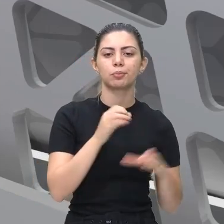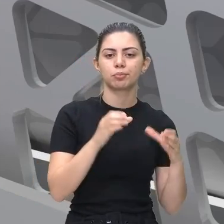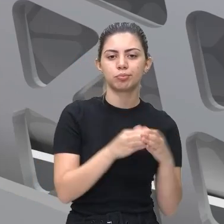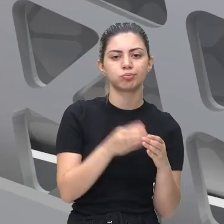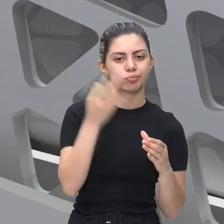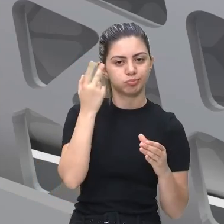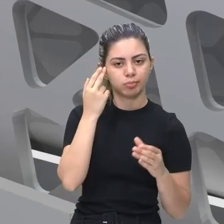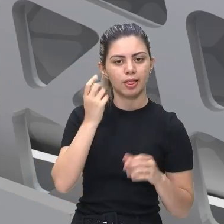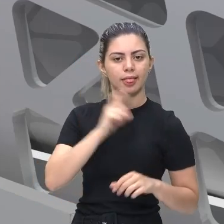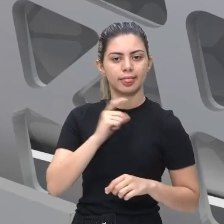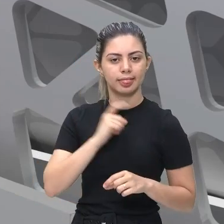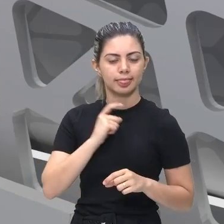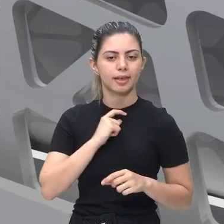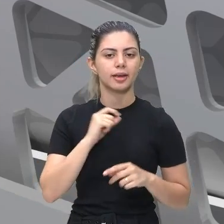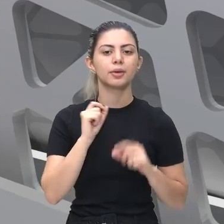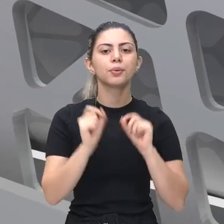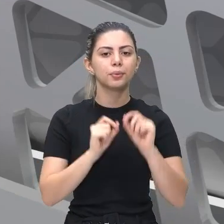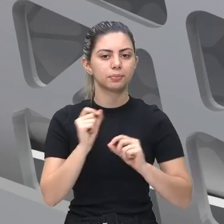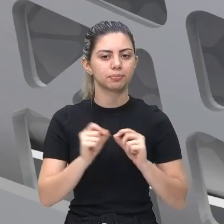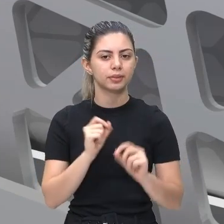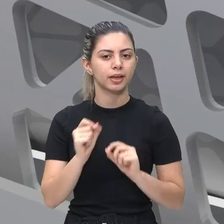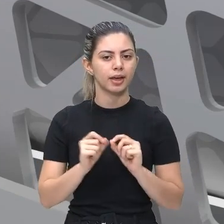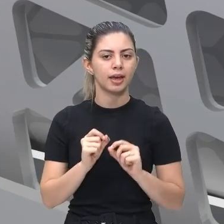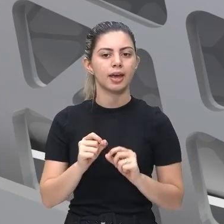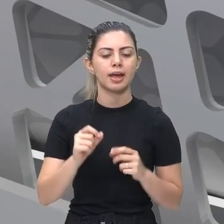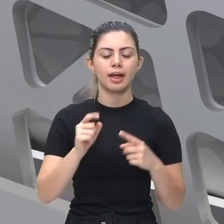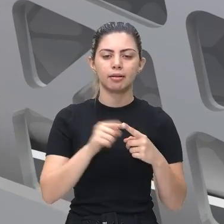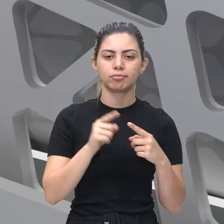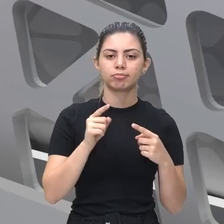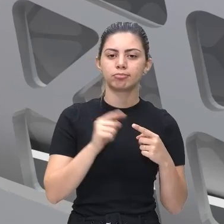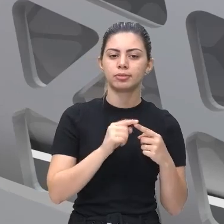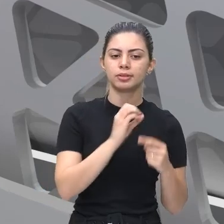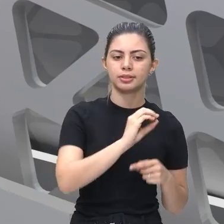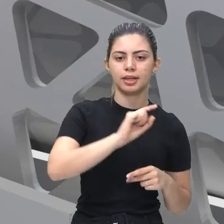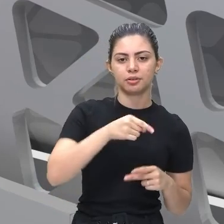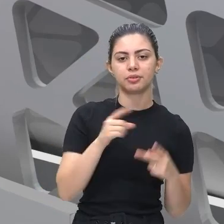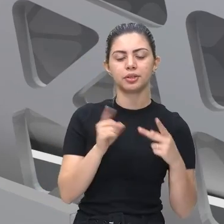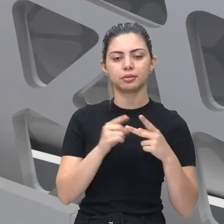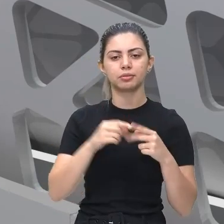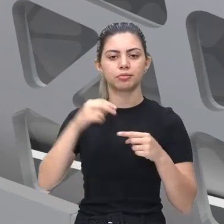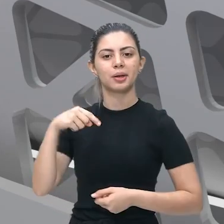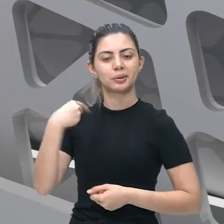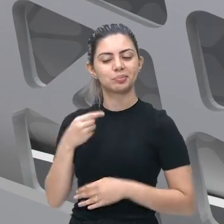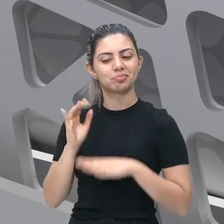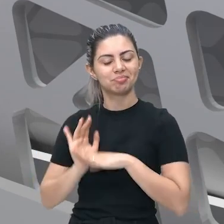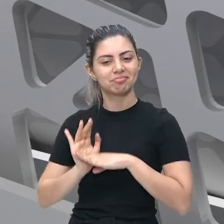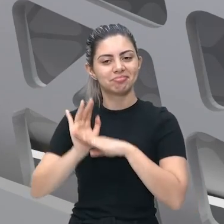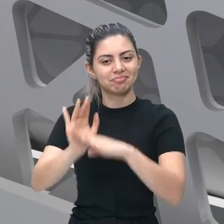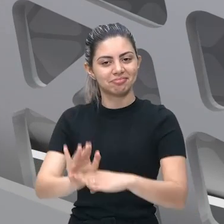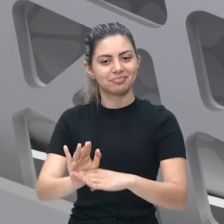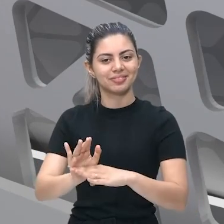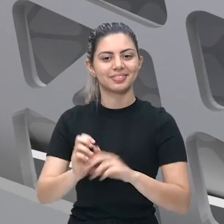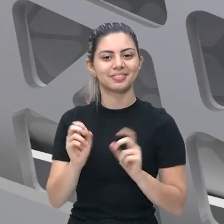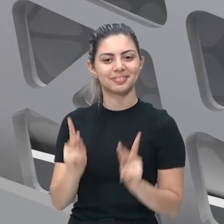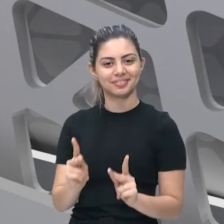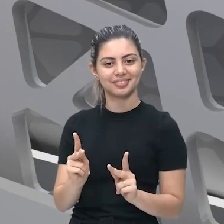racionais, envolvendo a forma decimal e a forma fracionária.